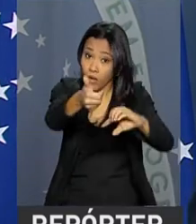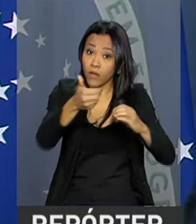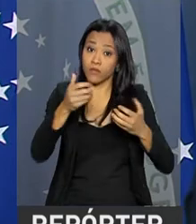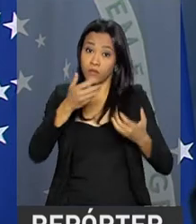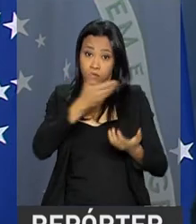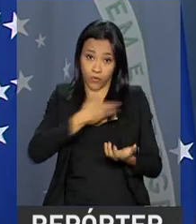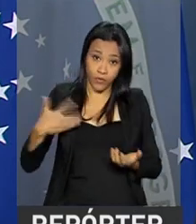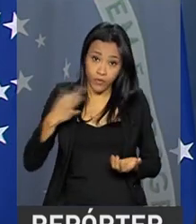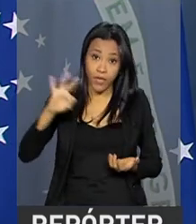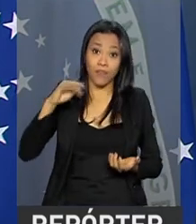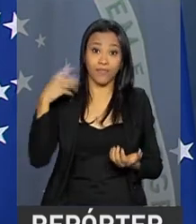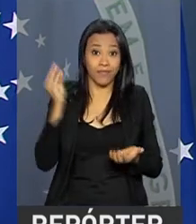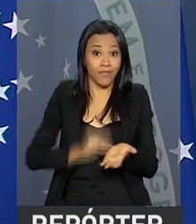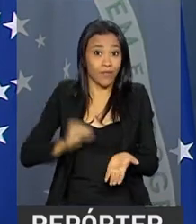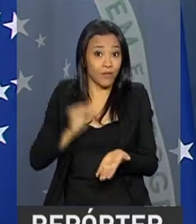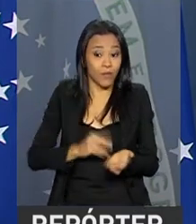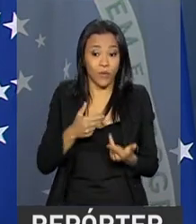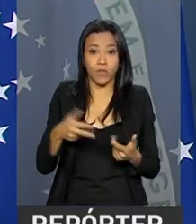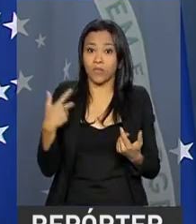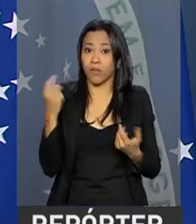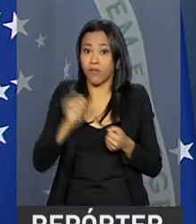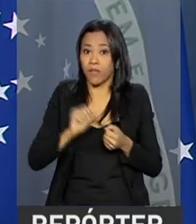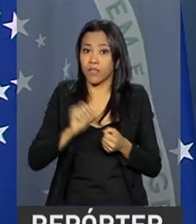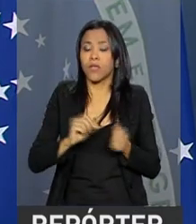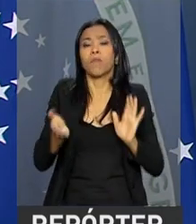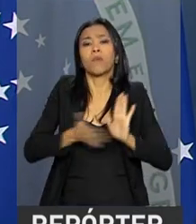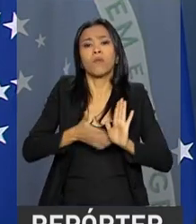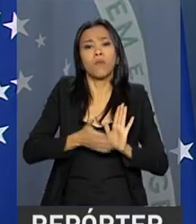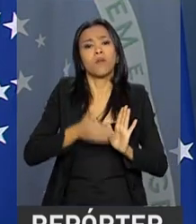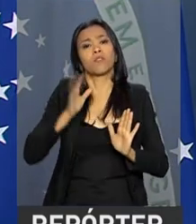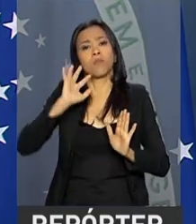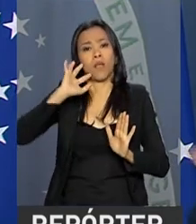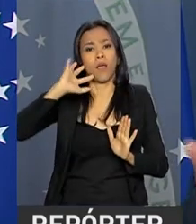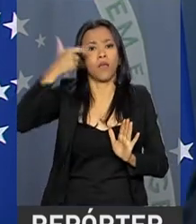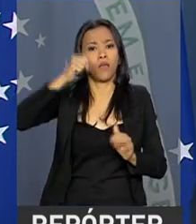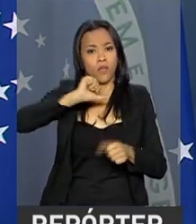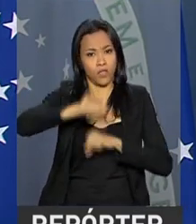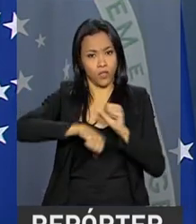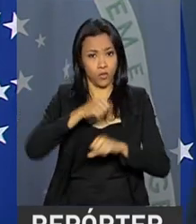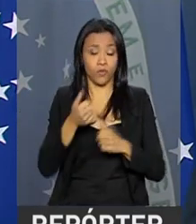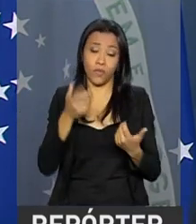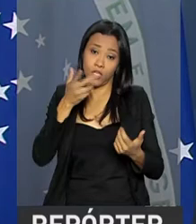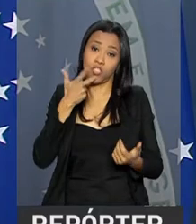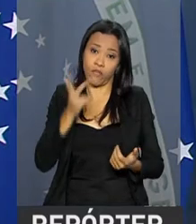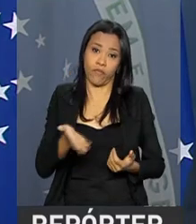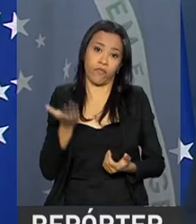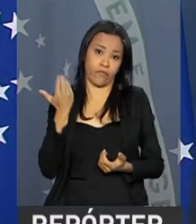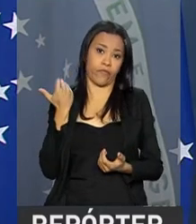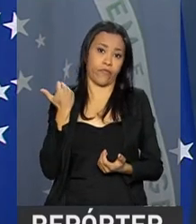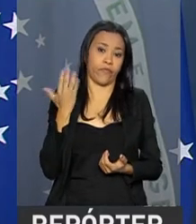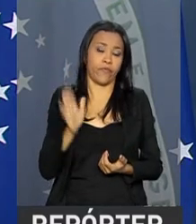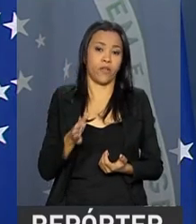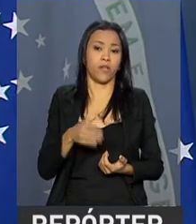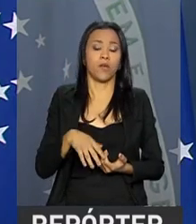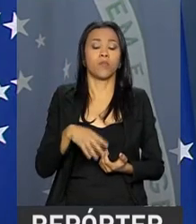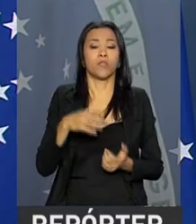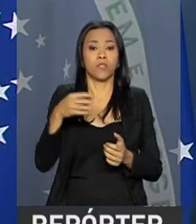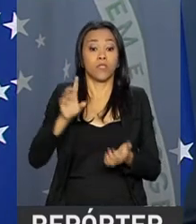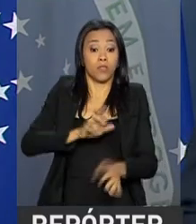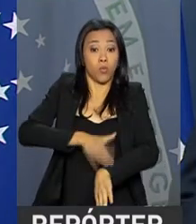a fazer reformas que possam resolver principalmente a previdência como nós falamos na hora da